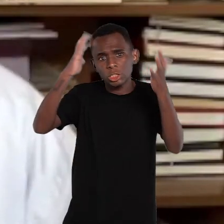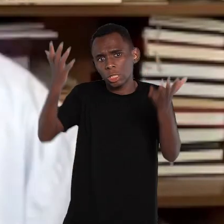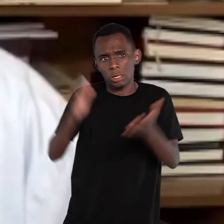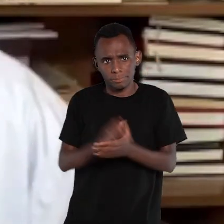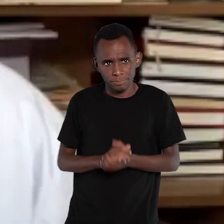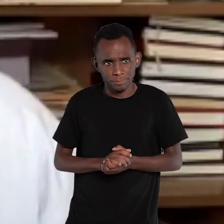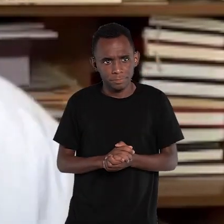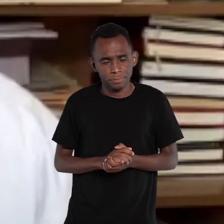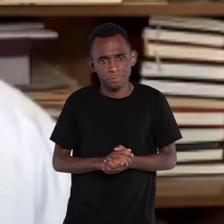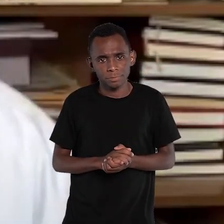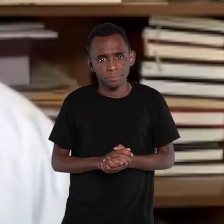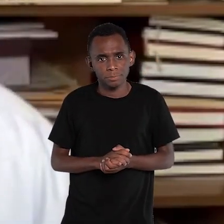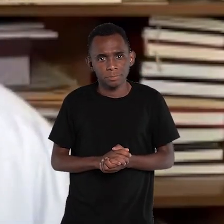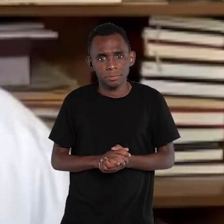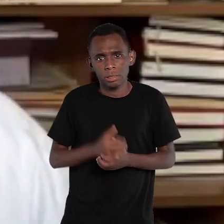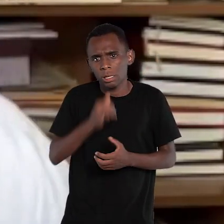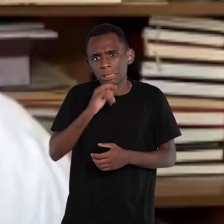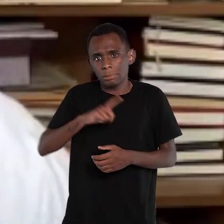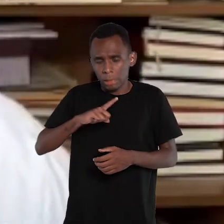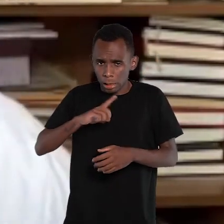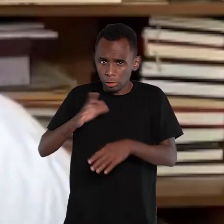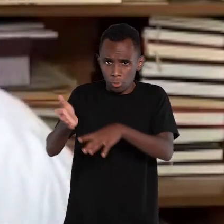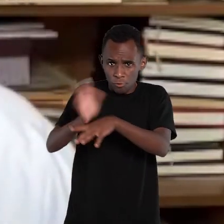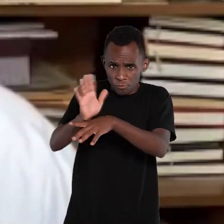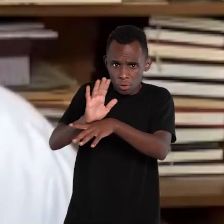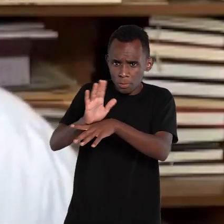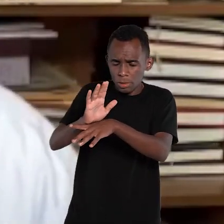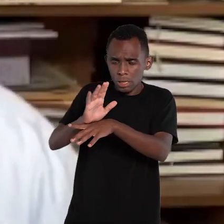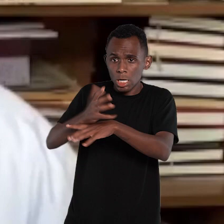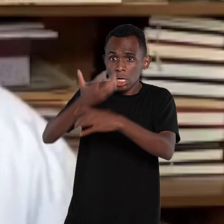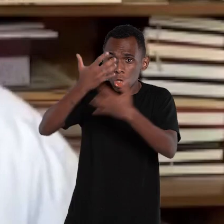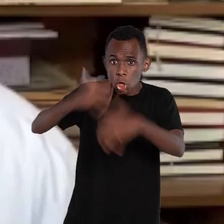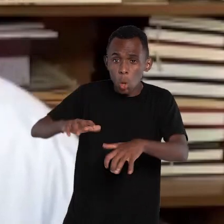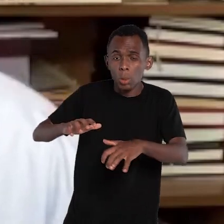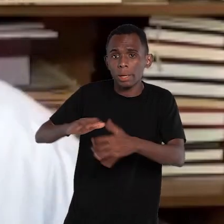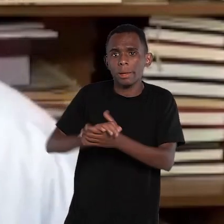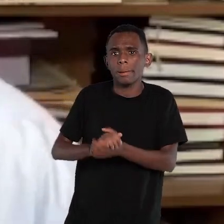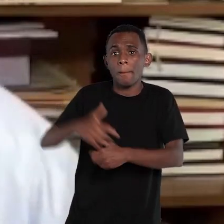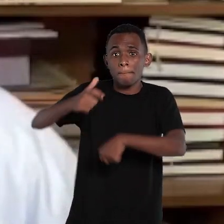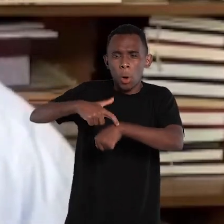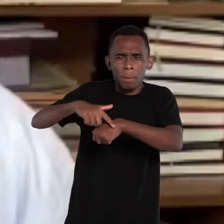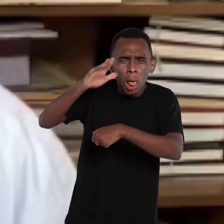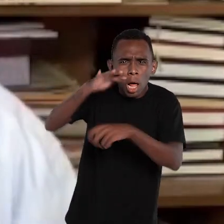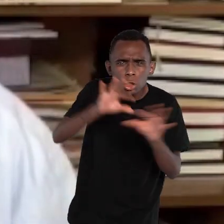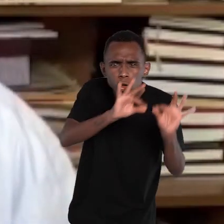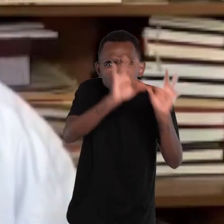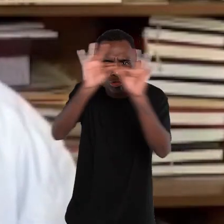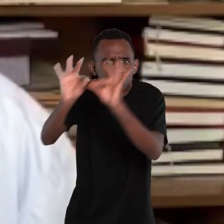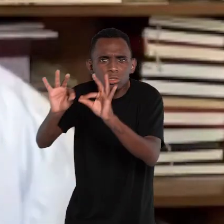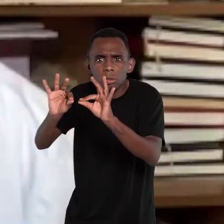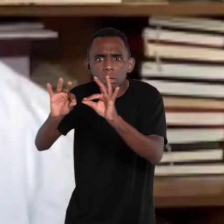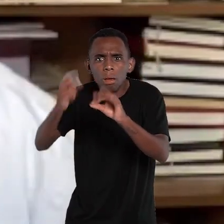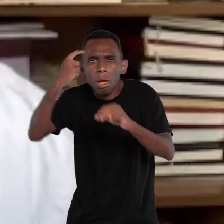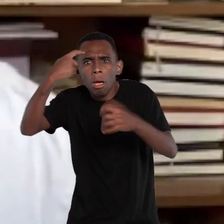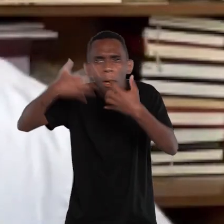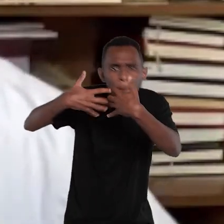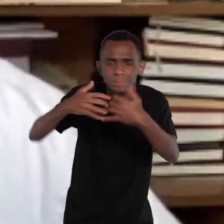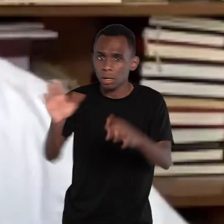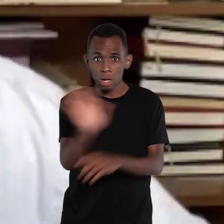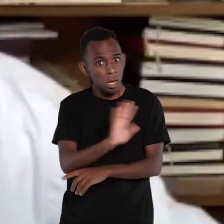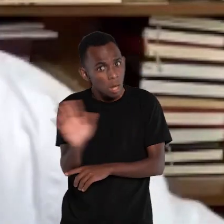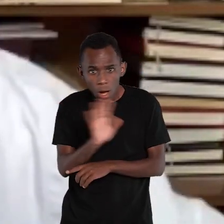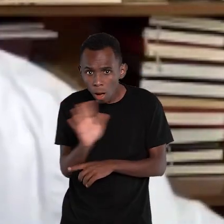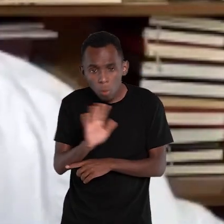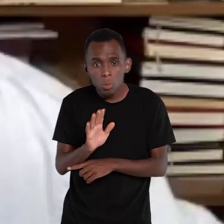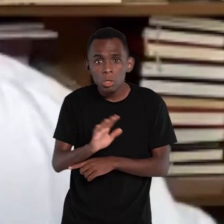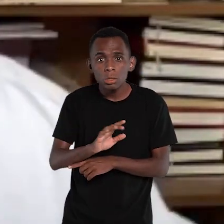Tarantino não quer exatamente que você fique pensando durante os filmes dele. Ele quer que você se divirta. E ele, então, abusa